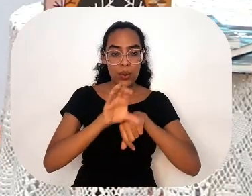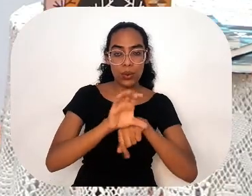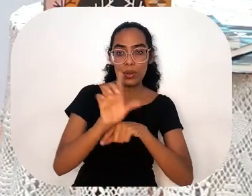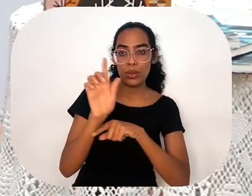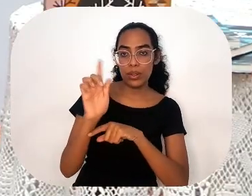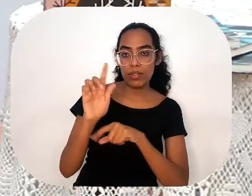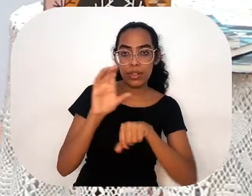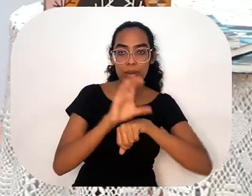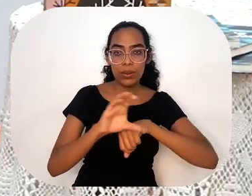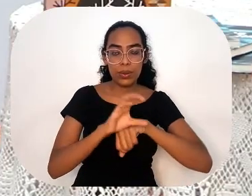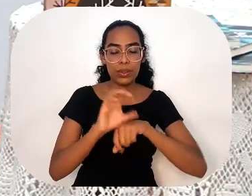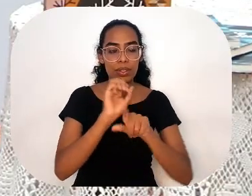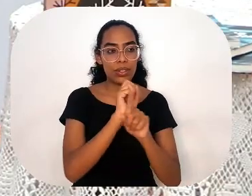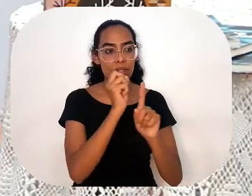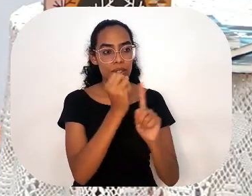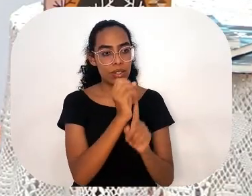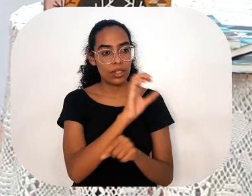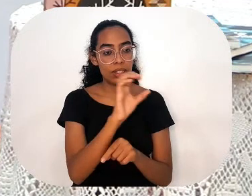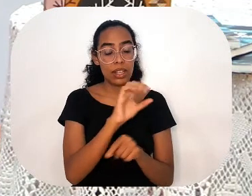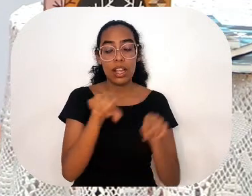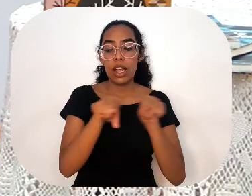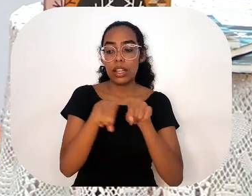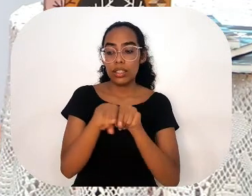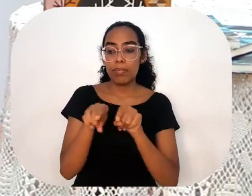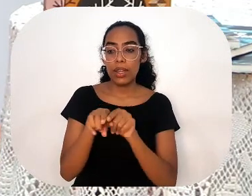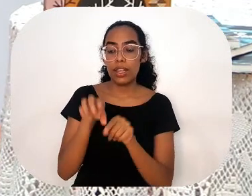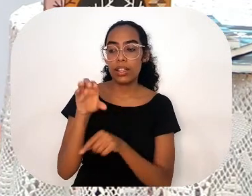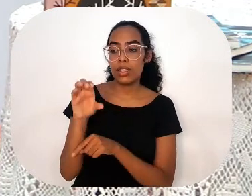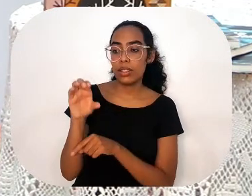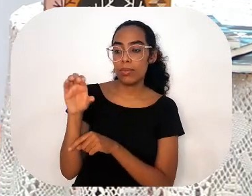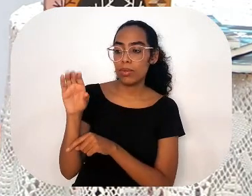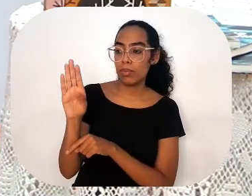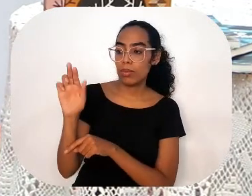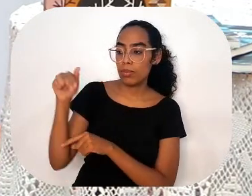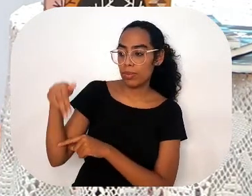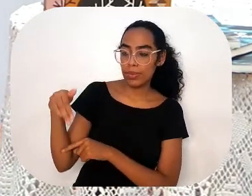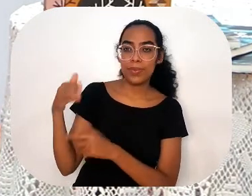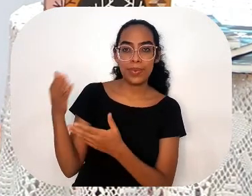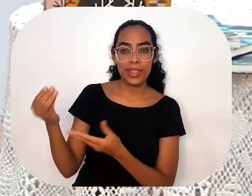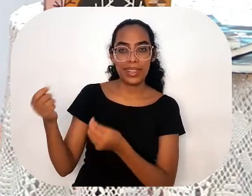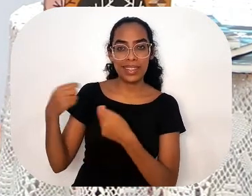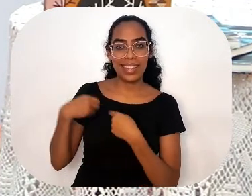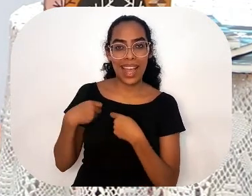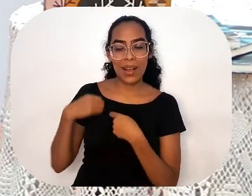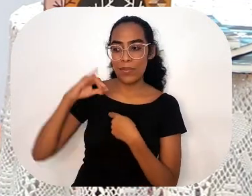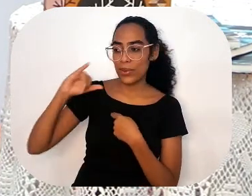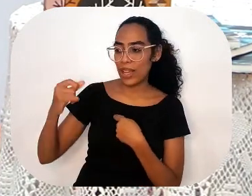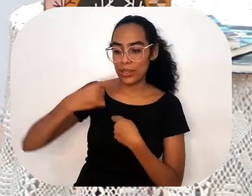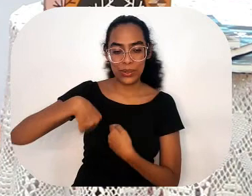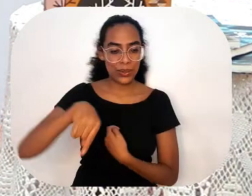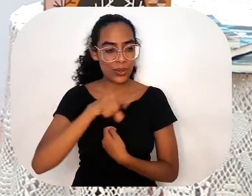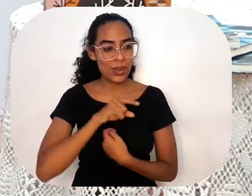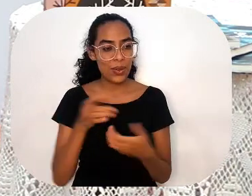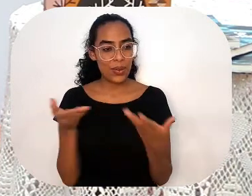departamento de geografia ao departamento de Ciências Sociais ao ccbnb que está dando essa oportunidade de conversarmos